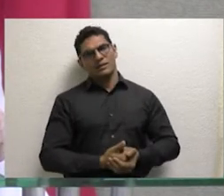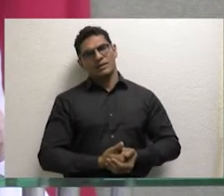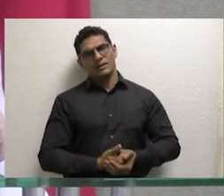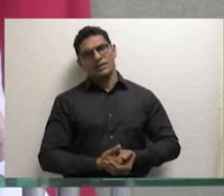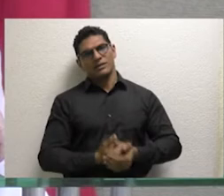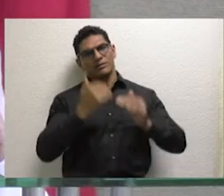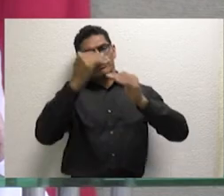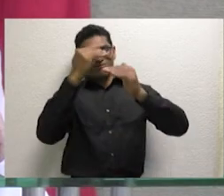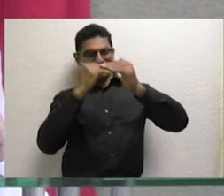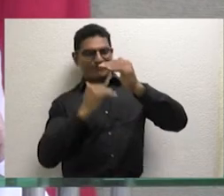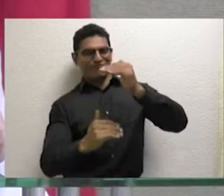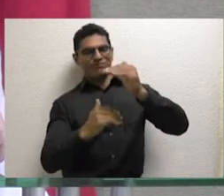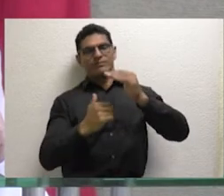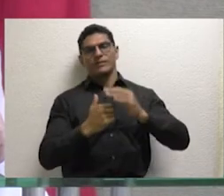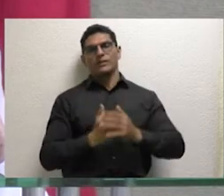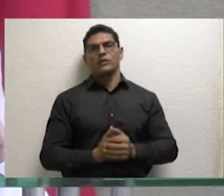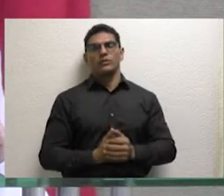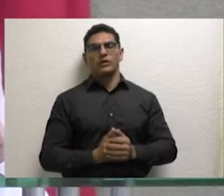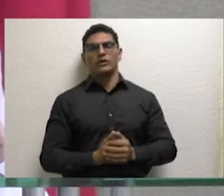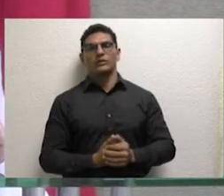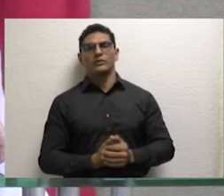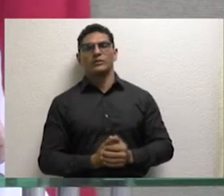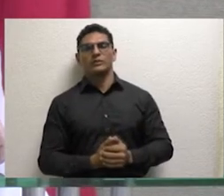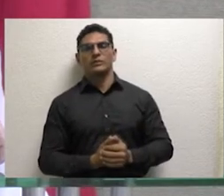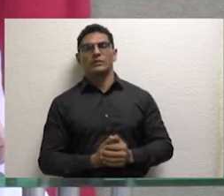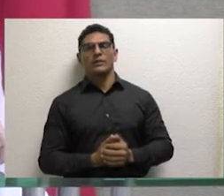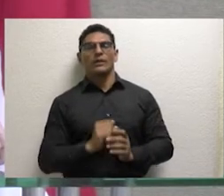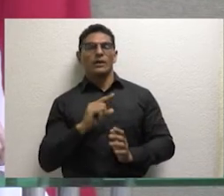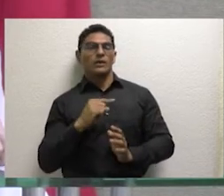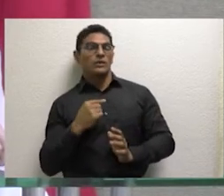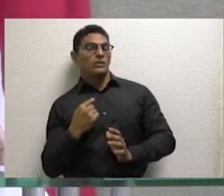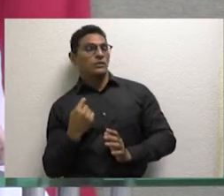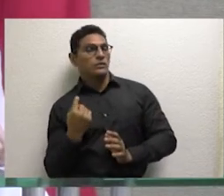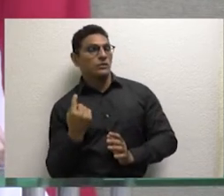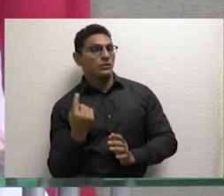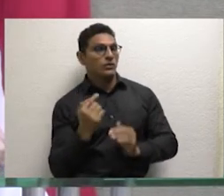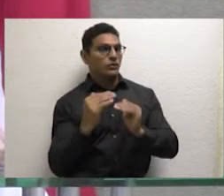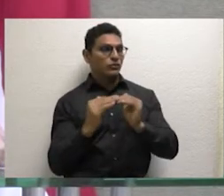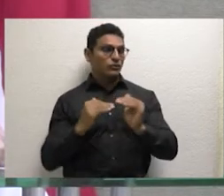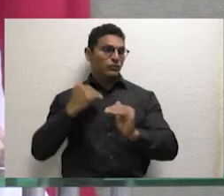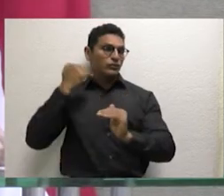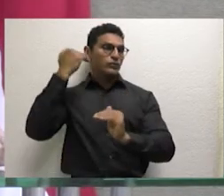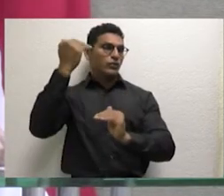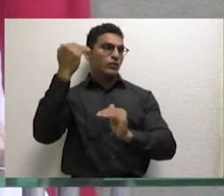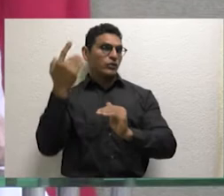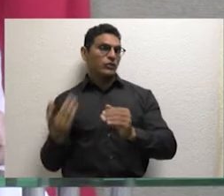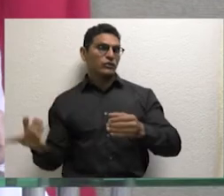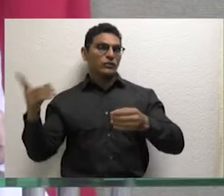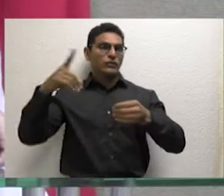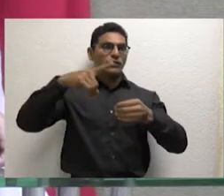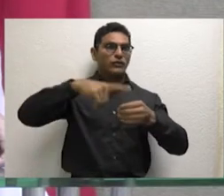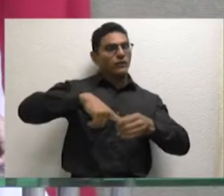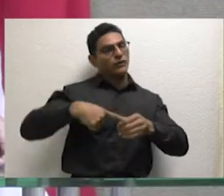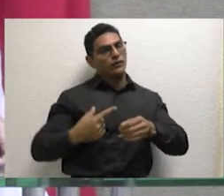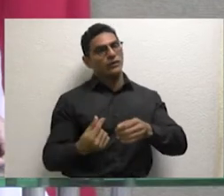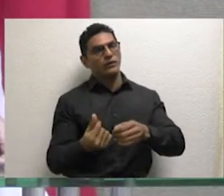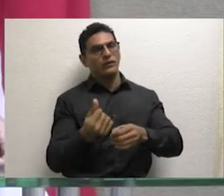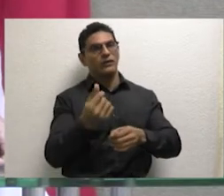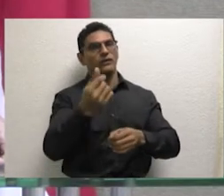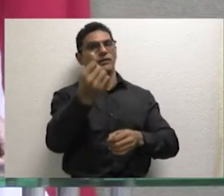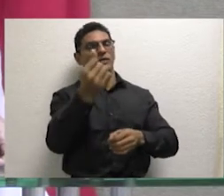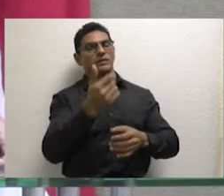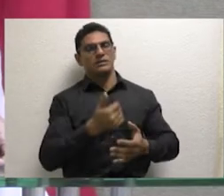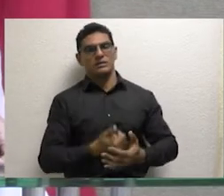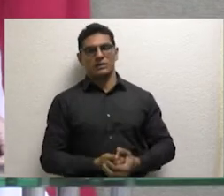meio ou seja nós somos superavitários e devolvemos em riqueza financeira